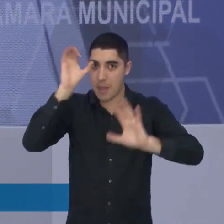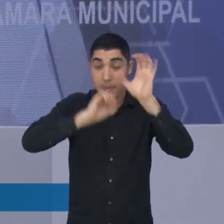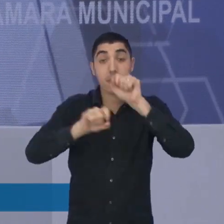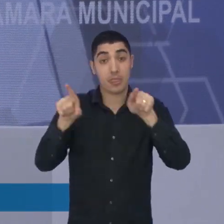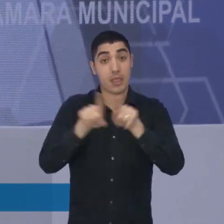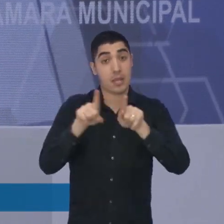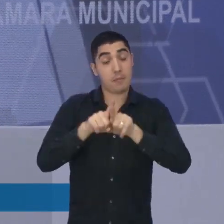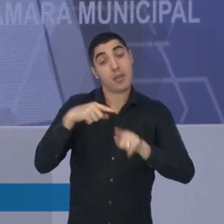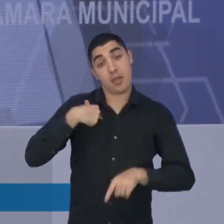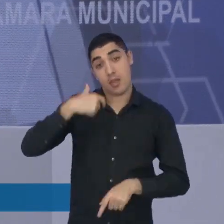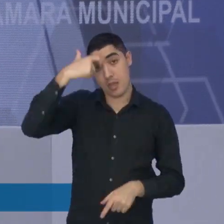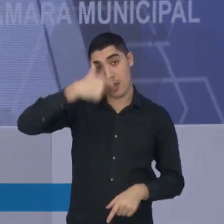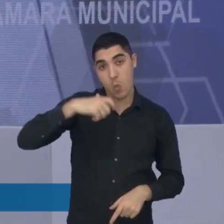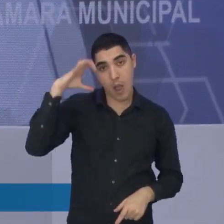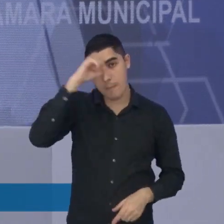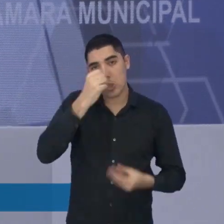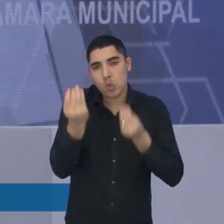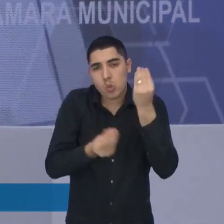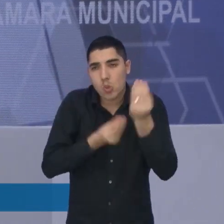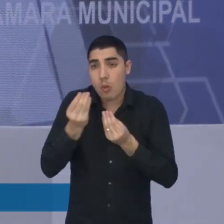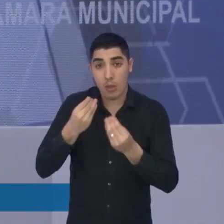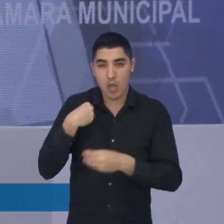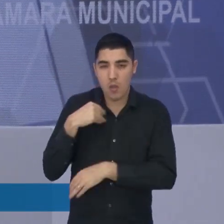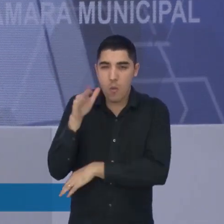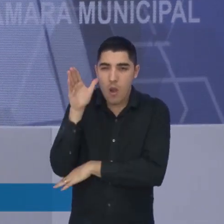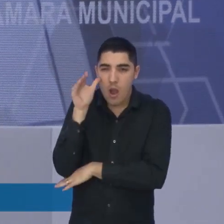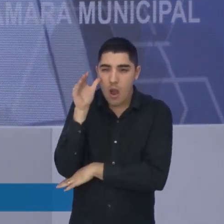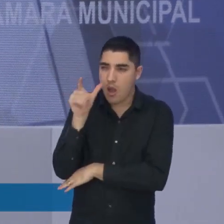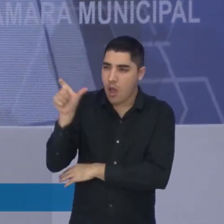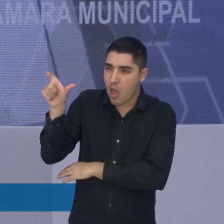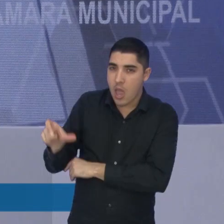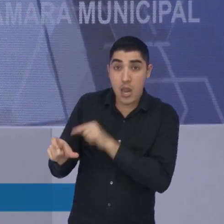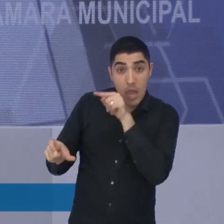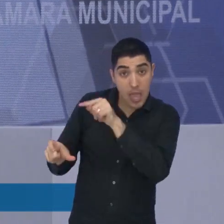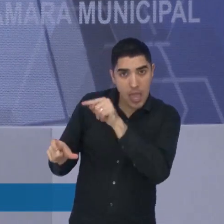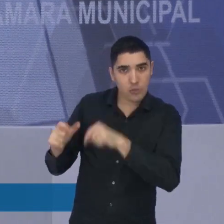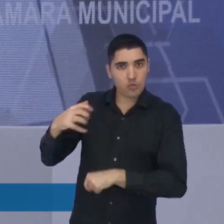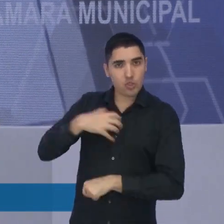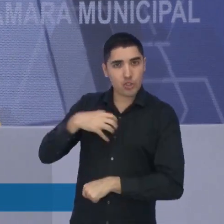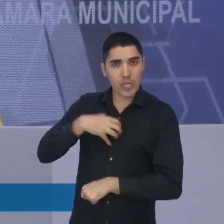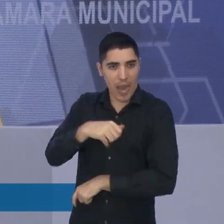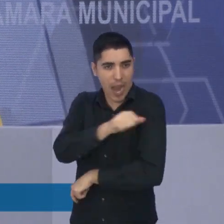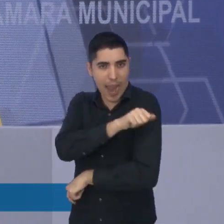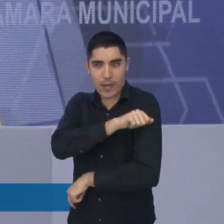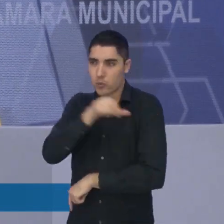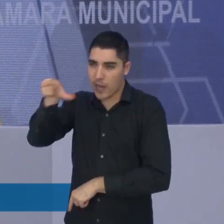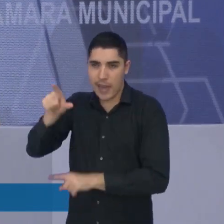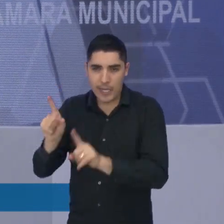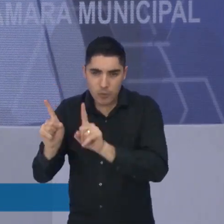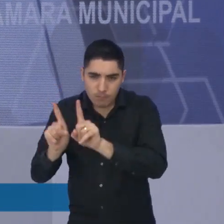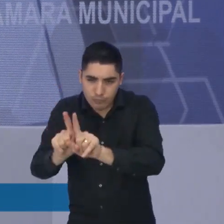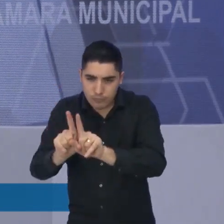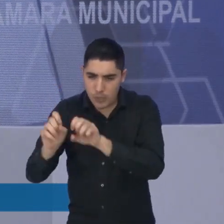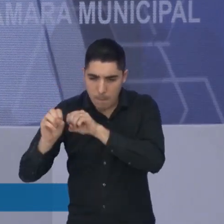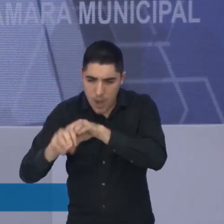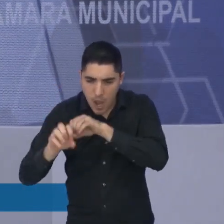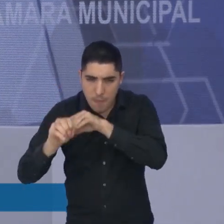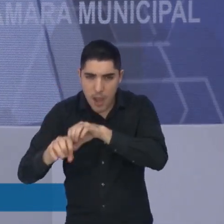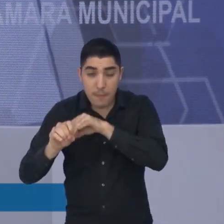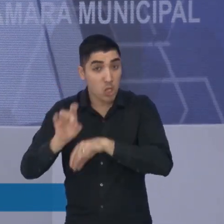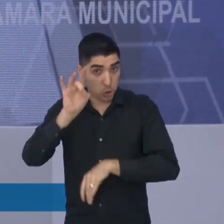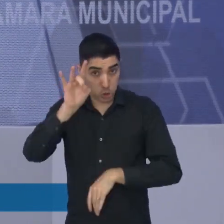orientar, quando eu observava como ele acompanhava a seus alunos de perto, não só da graduação, como